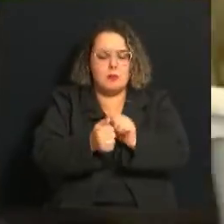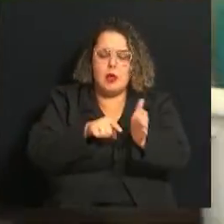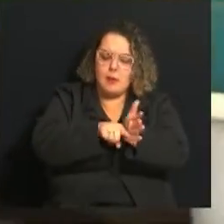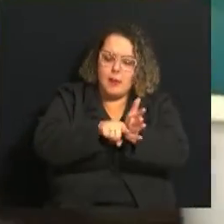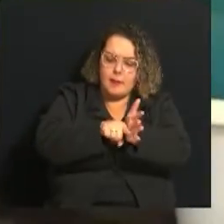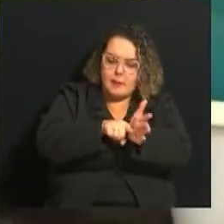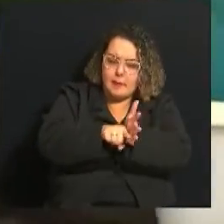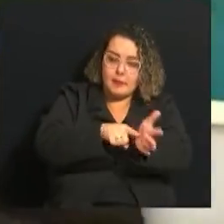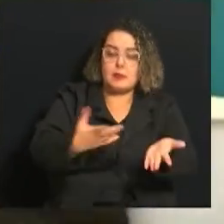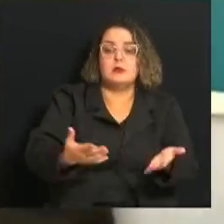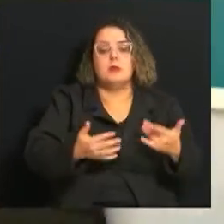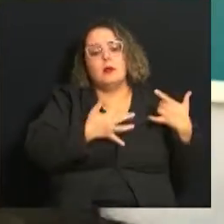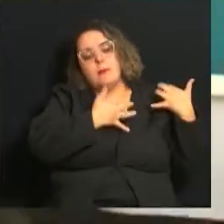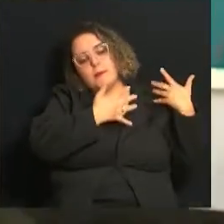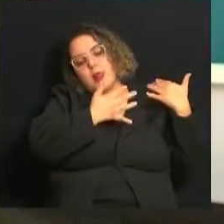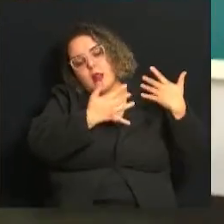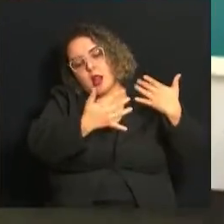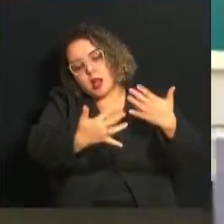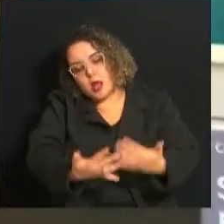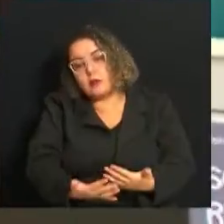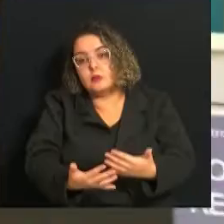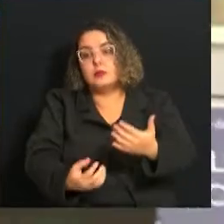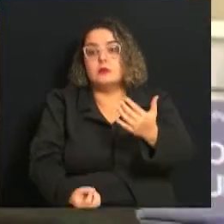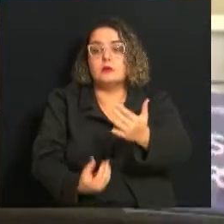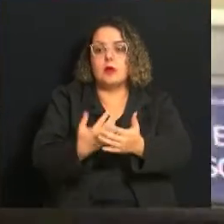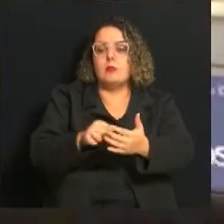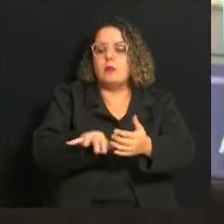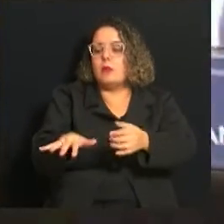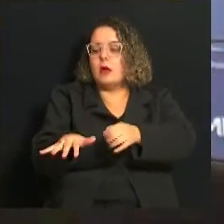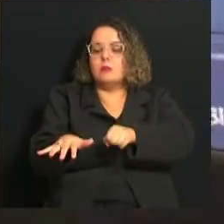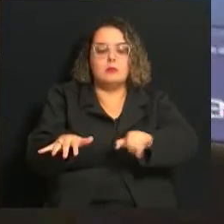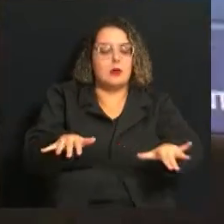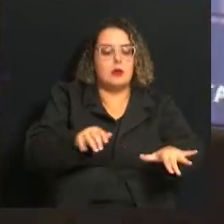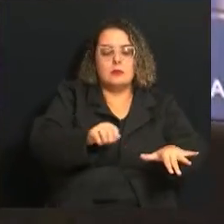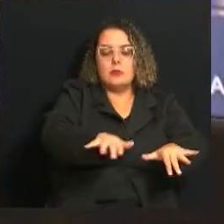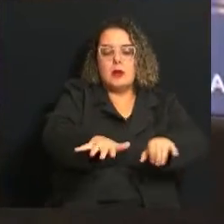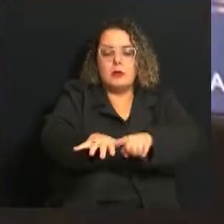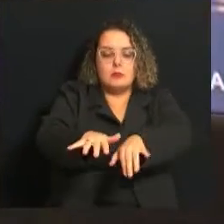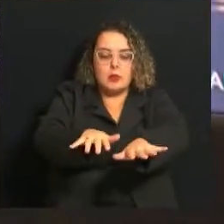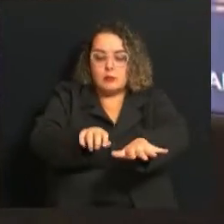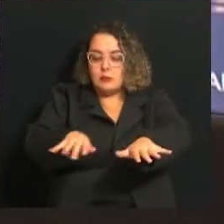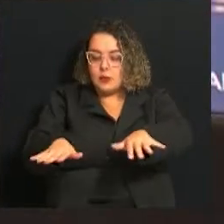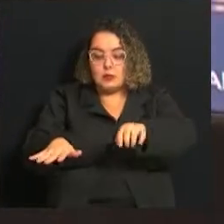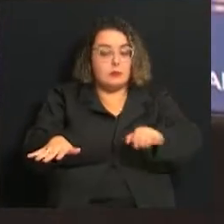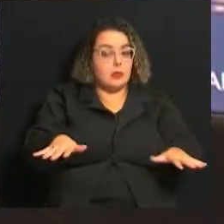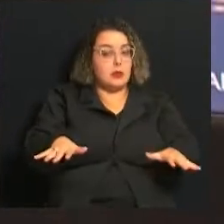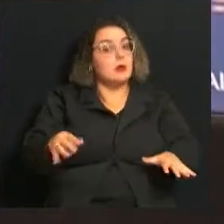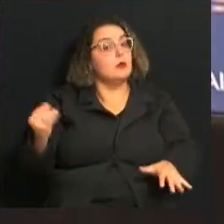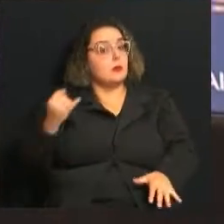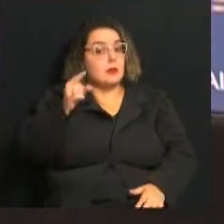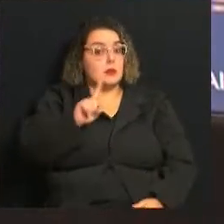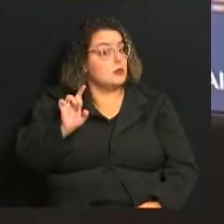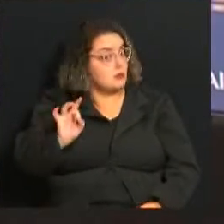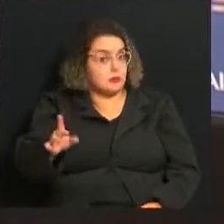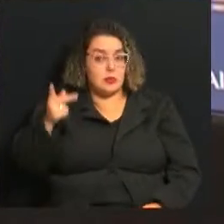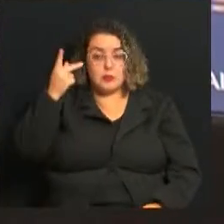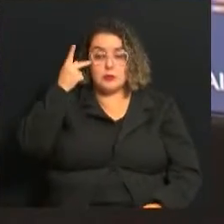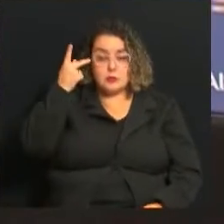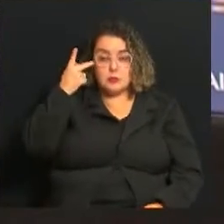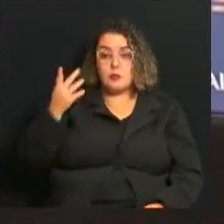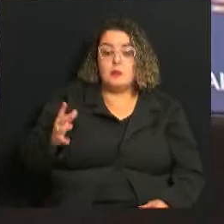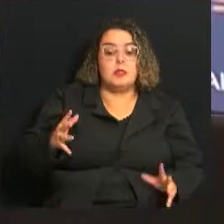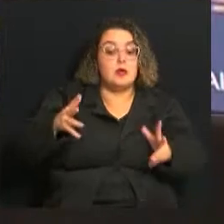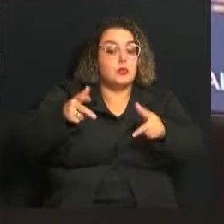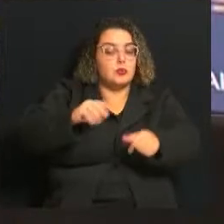se estabelecendo e foi criando os nichos de produção e de importância, não só no estado de São Paulo, mas praticamente em todo o Brasil,